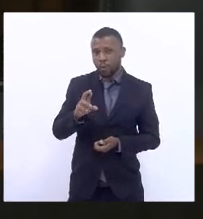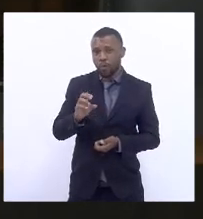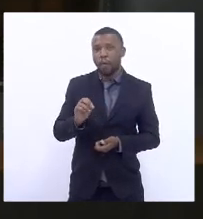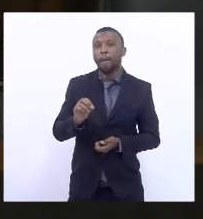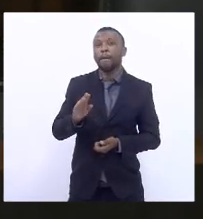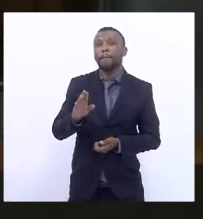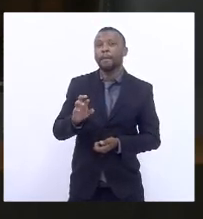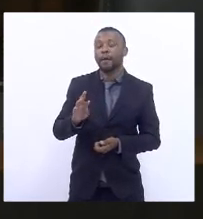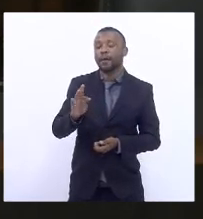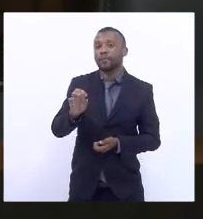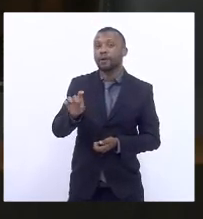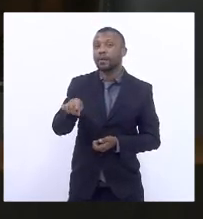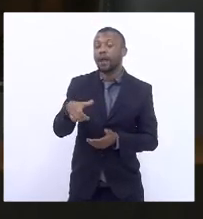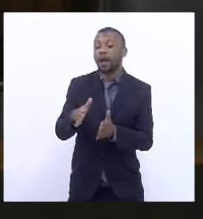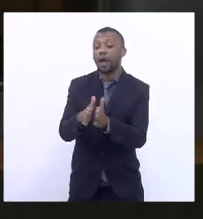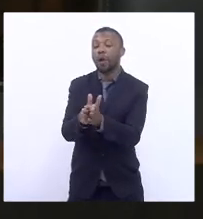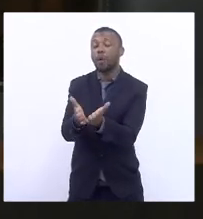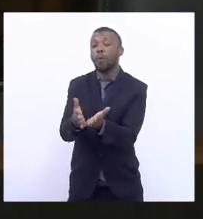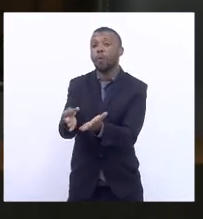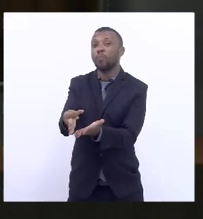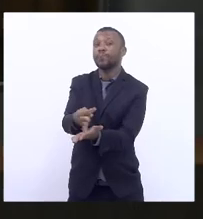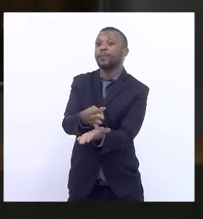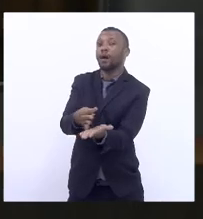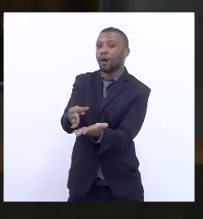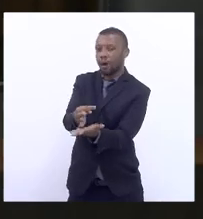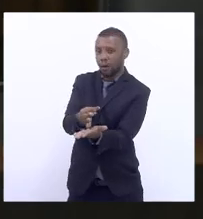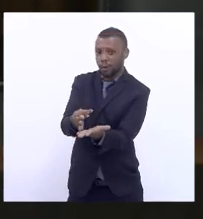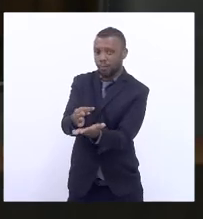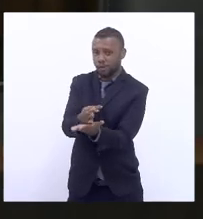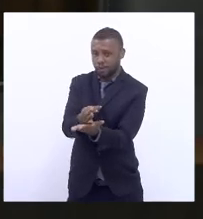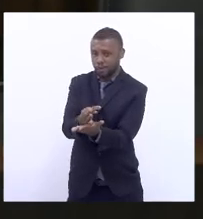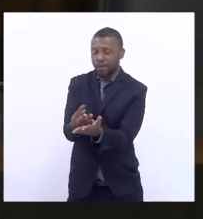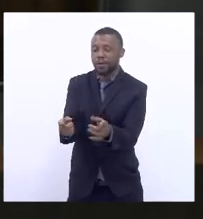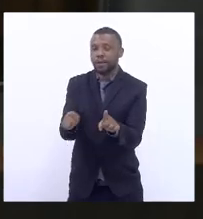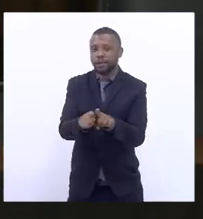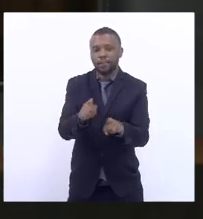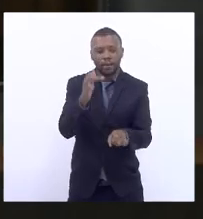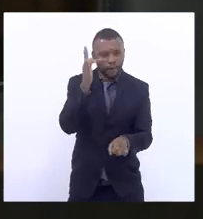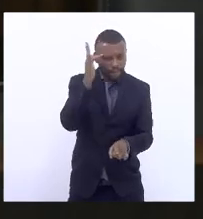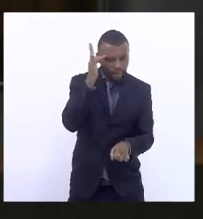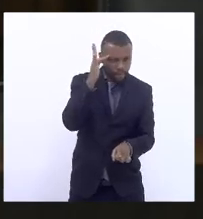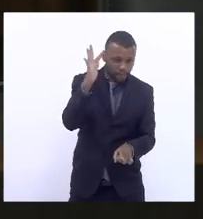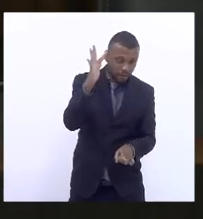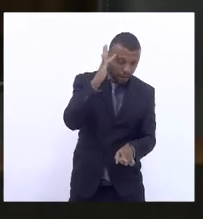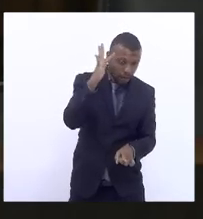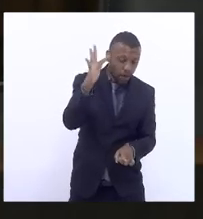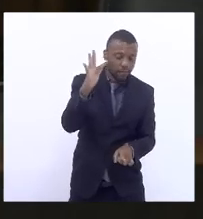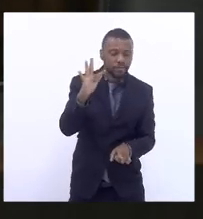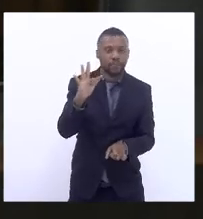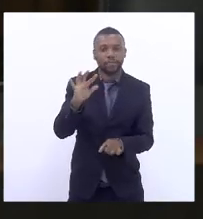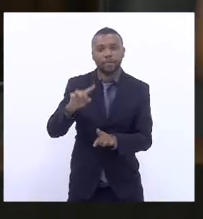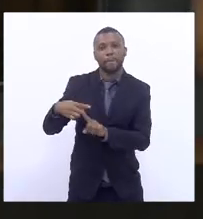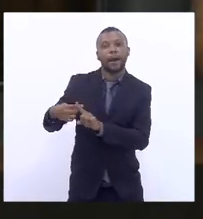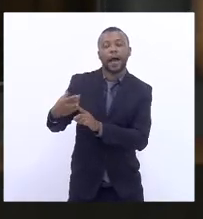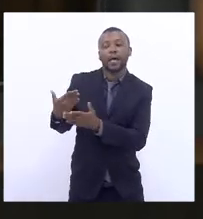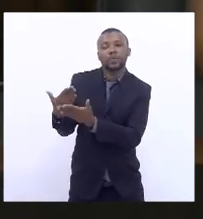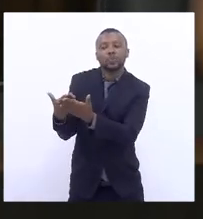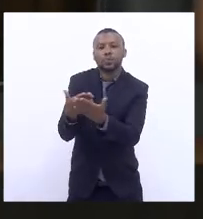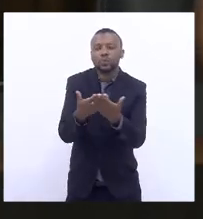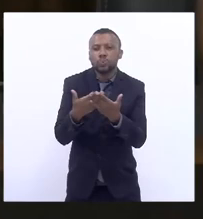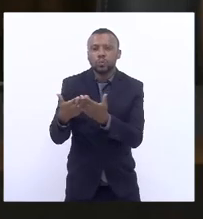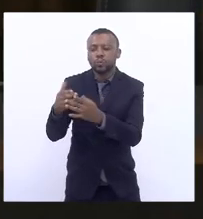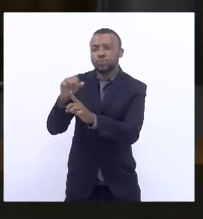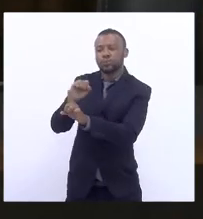que é um teólogo, mas ao mesmo tempo é um filósofo e um sociólogo, saberá